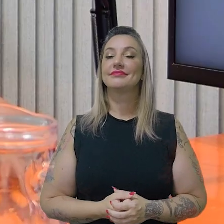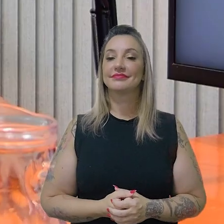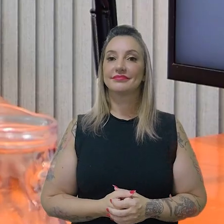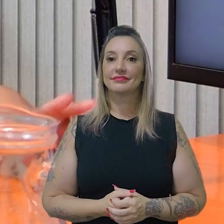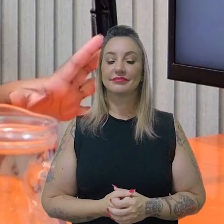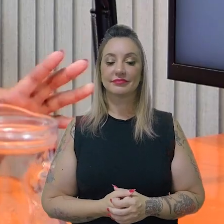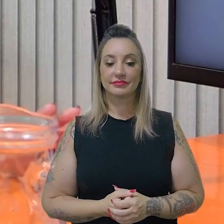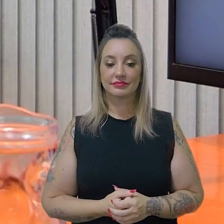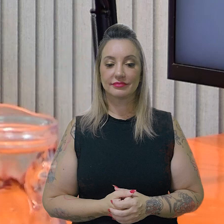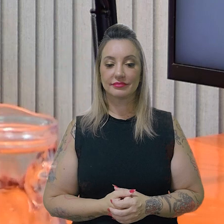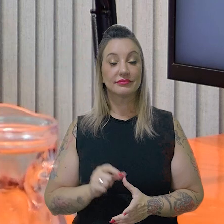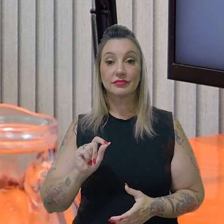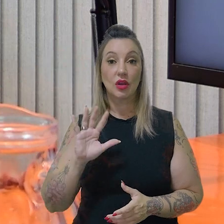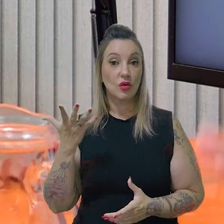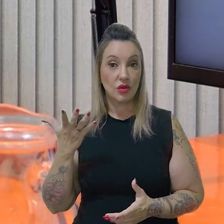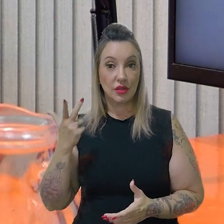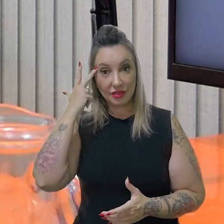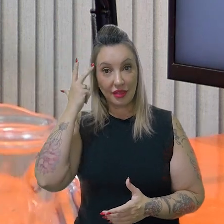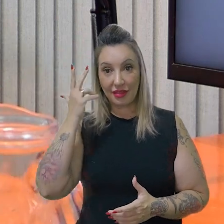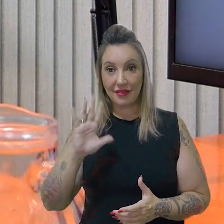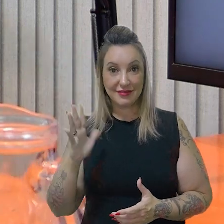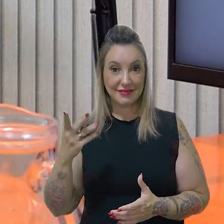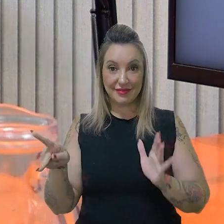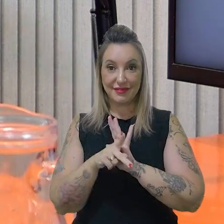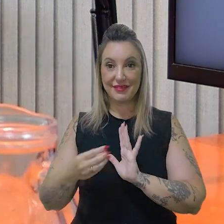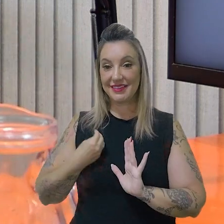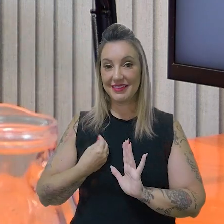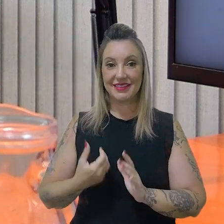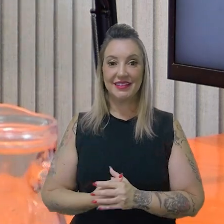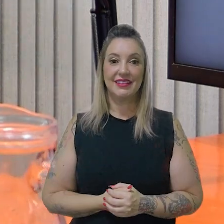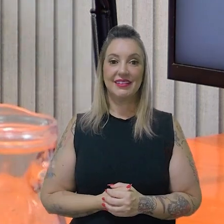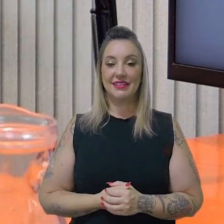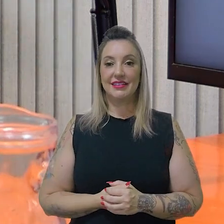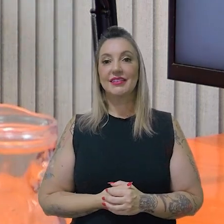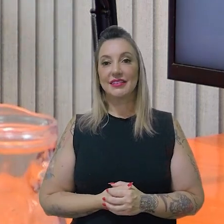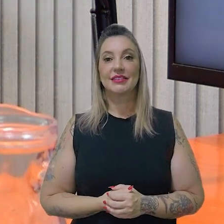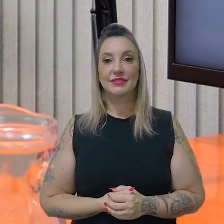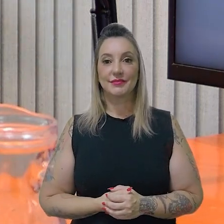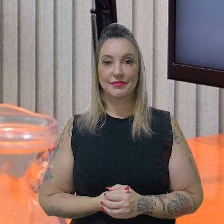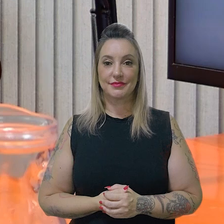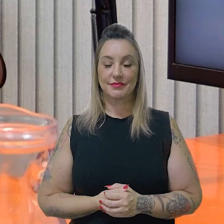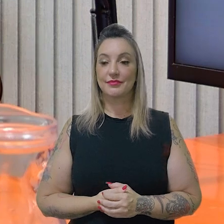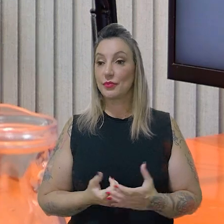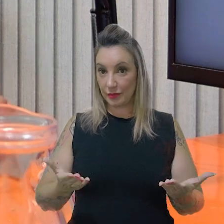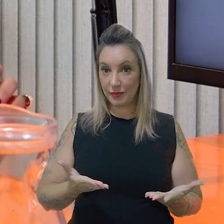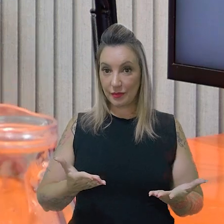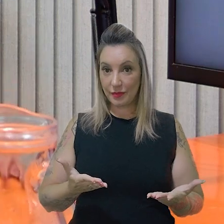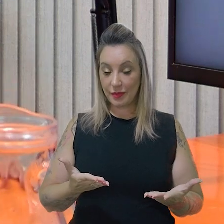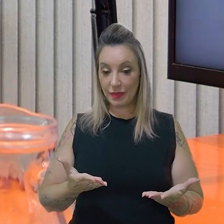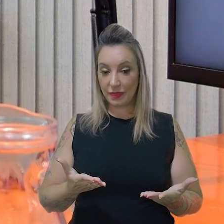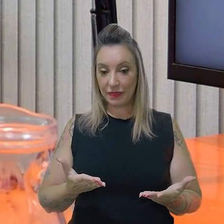fo que aconteceu como tudo na sua vida acontece organicamente né É foi o que aconteceu hoje eu até